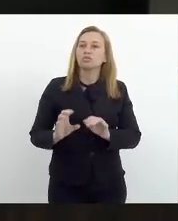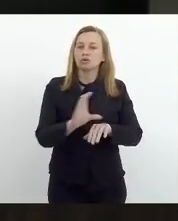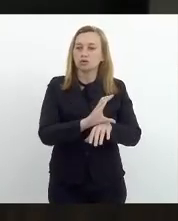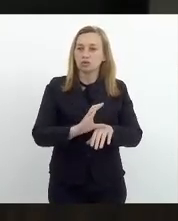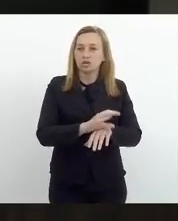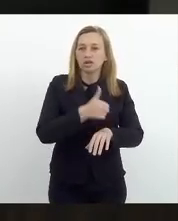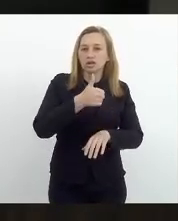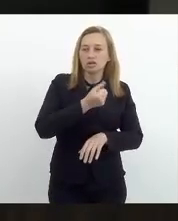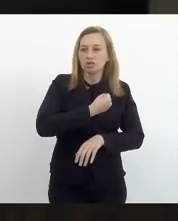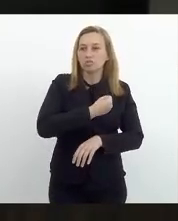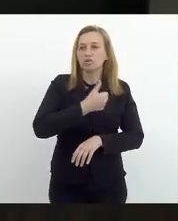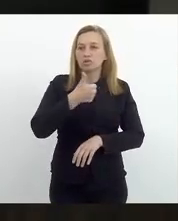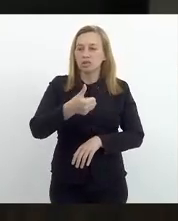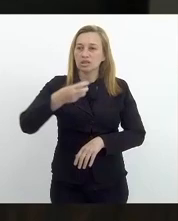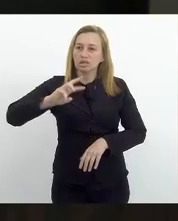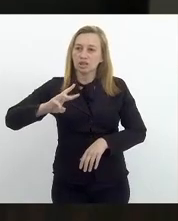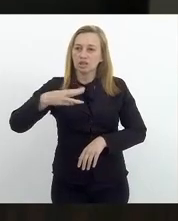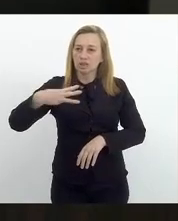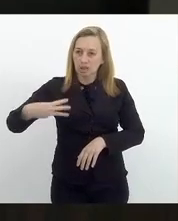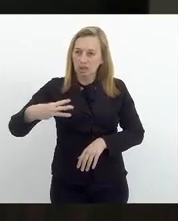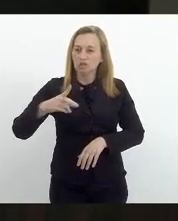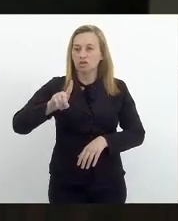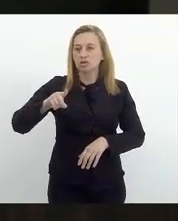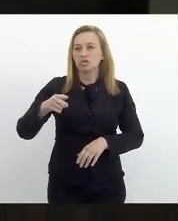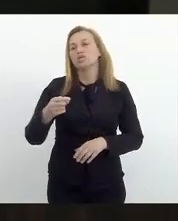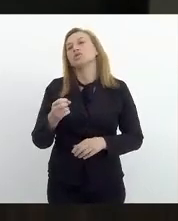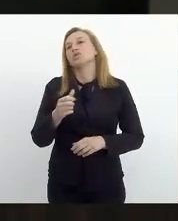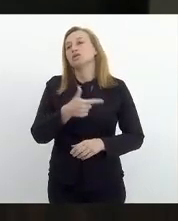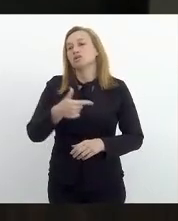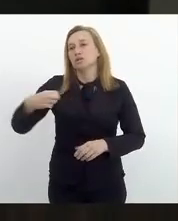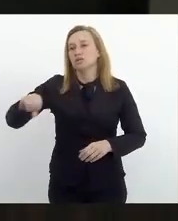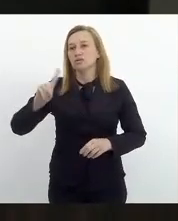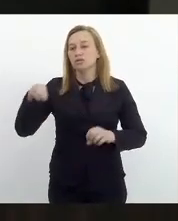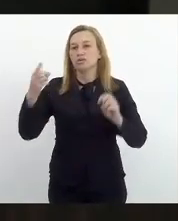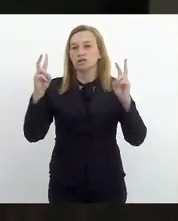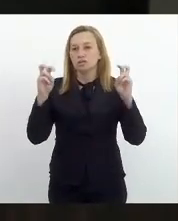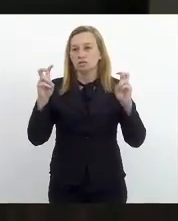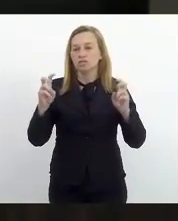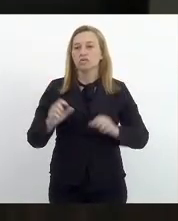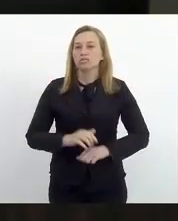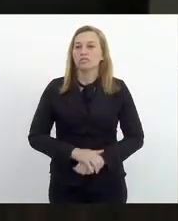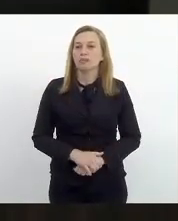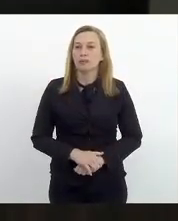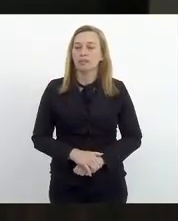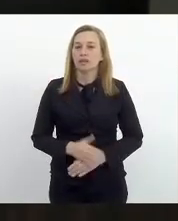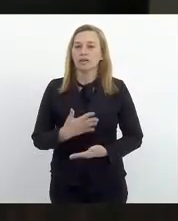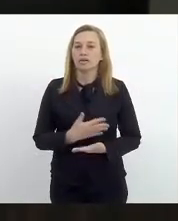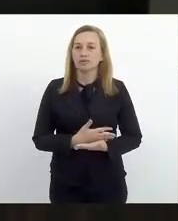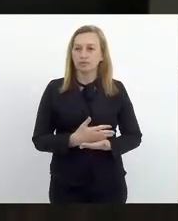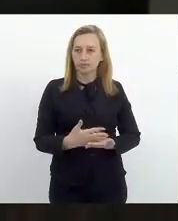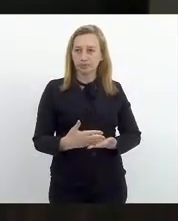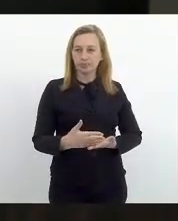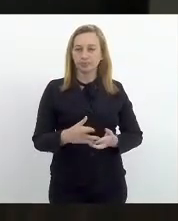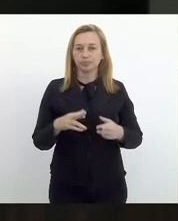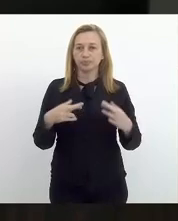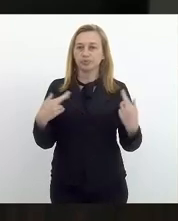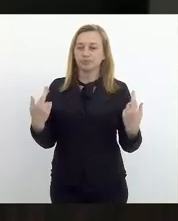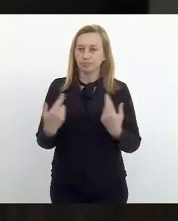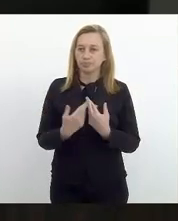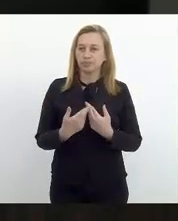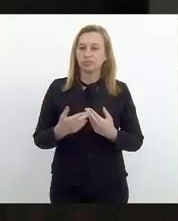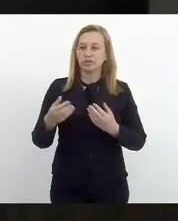nº 103 de 2019 e dá outras providências portanto declaro aberta a presente sessão